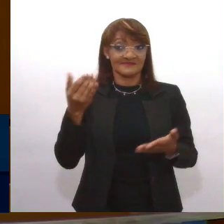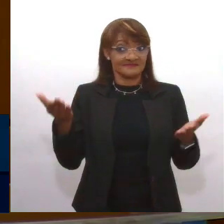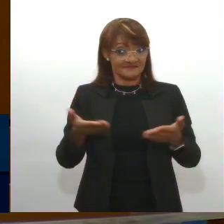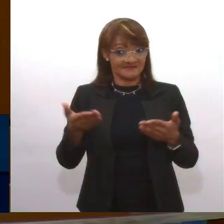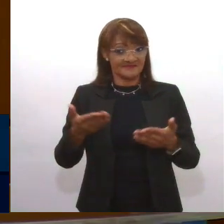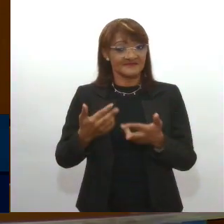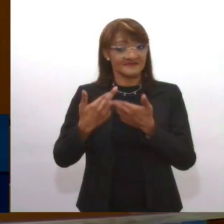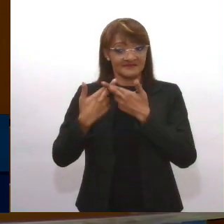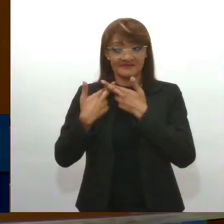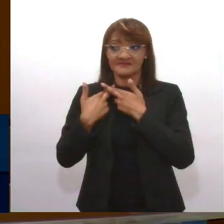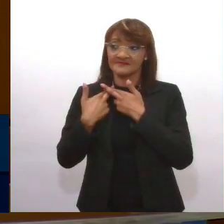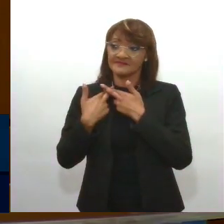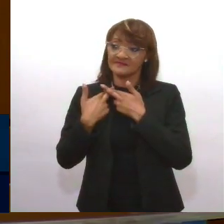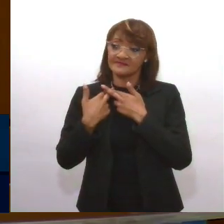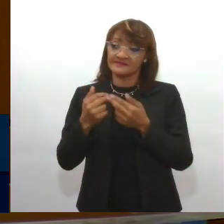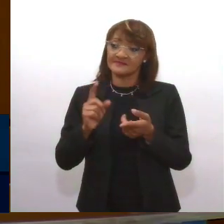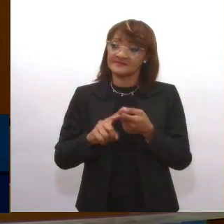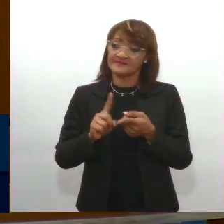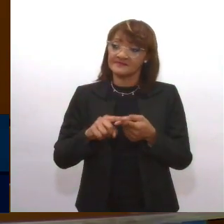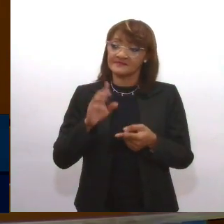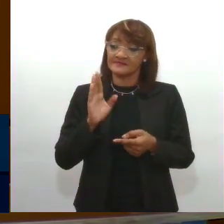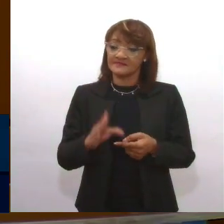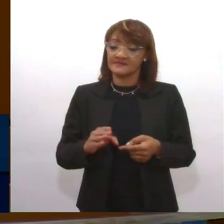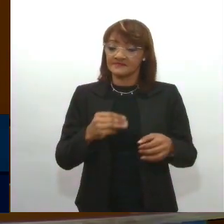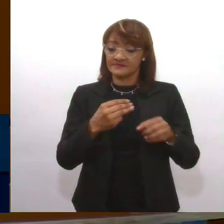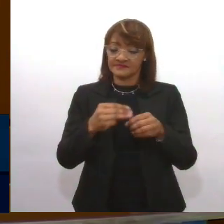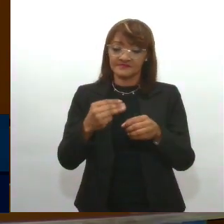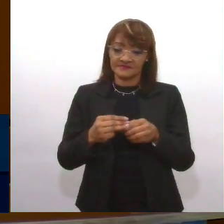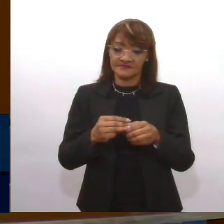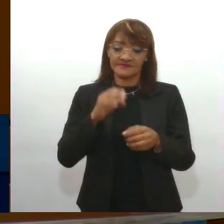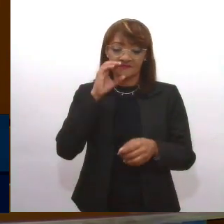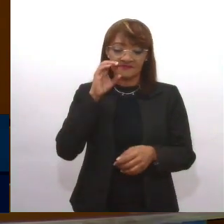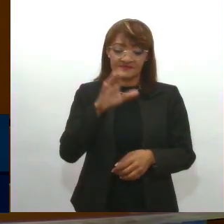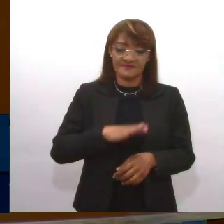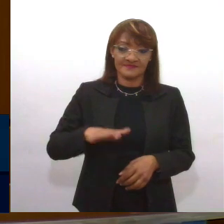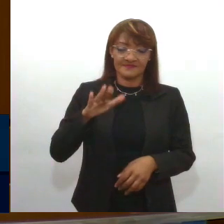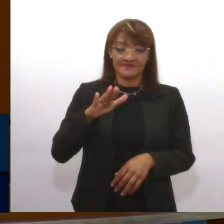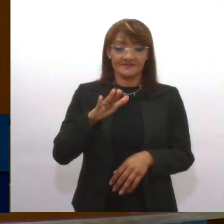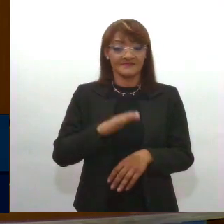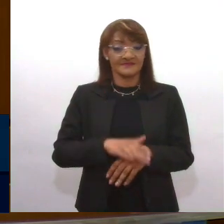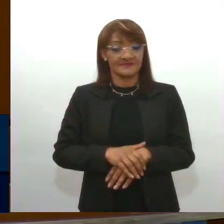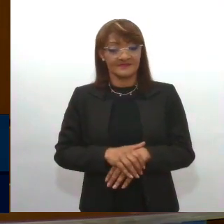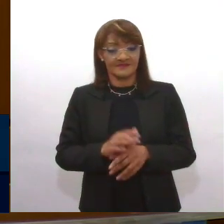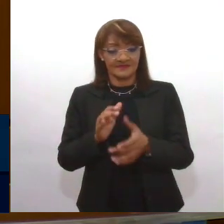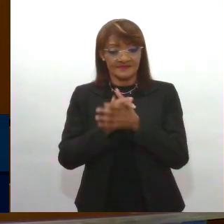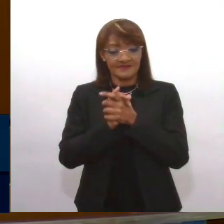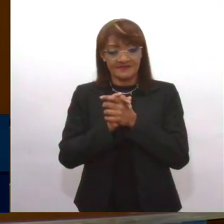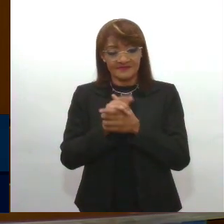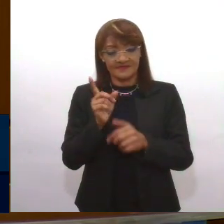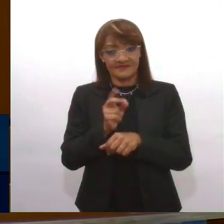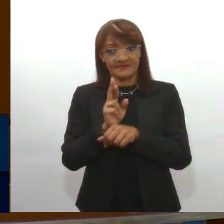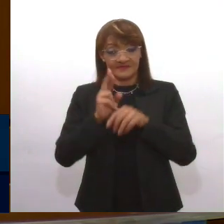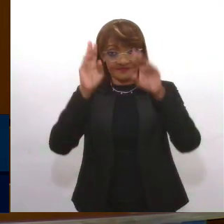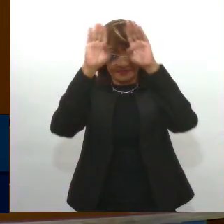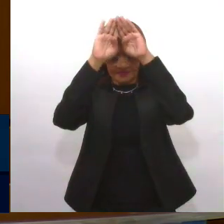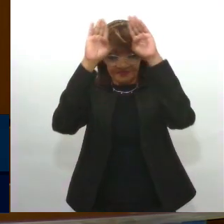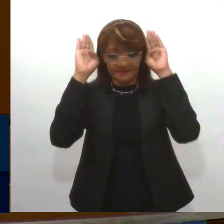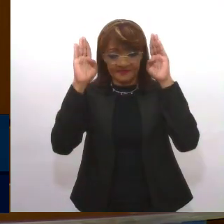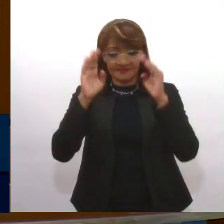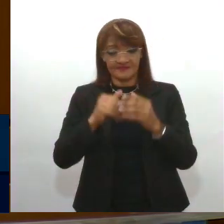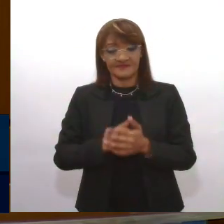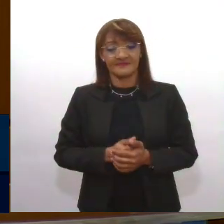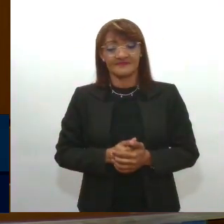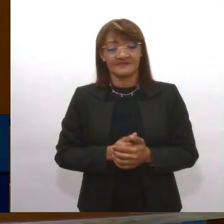segundo município em população do estado de Sergipe Parabéns Dr Samuel que tome conta daquela cidade que o povo lá